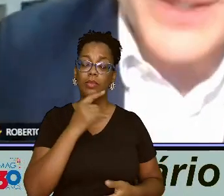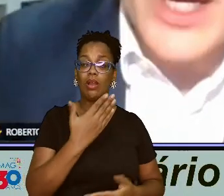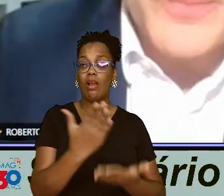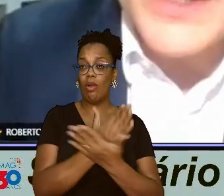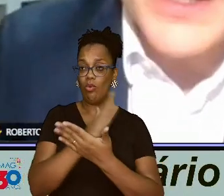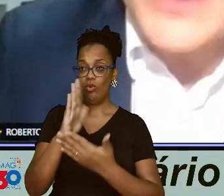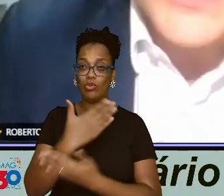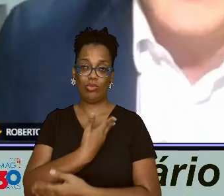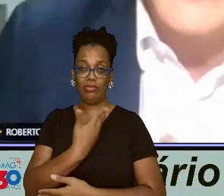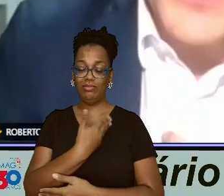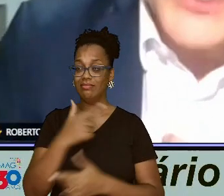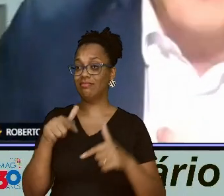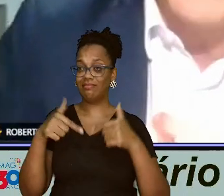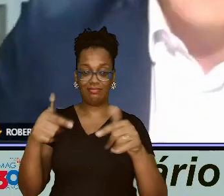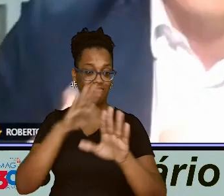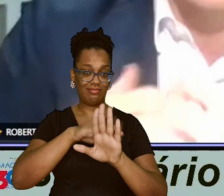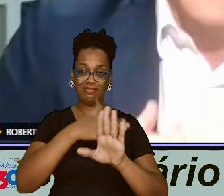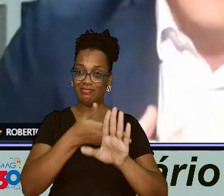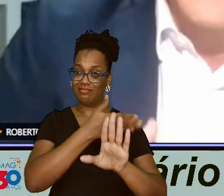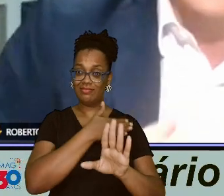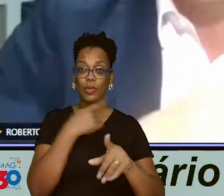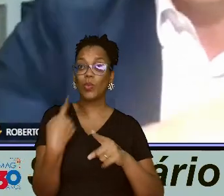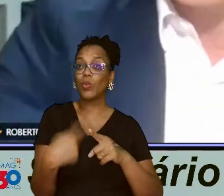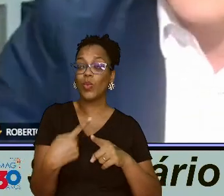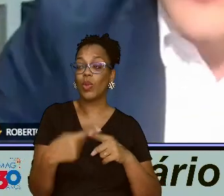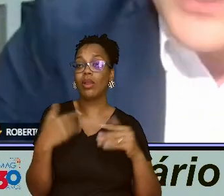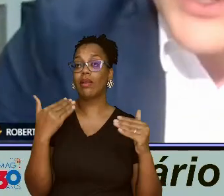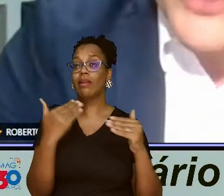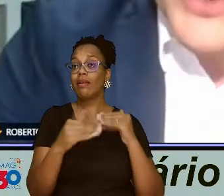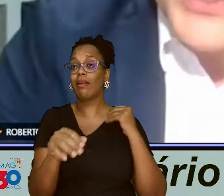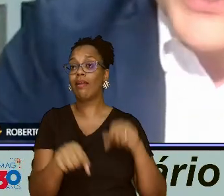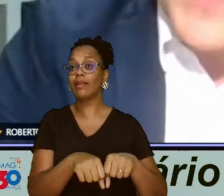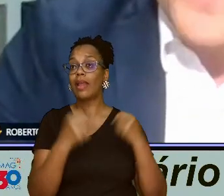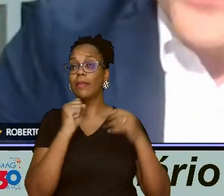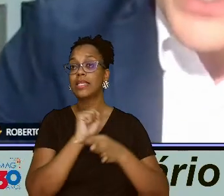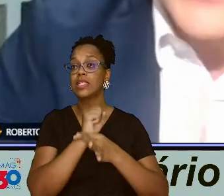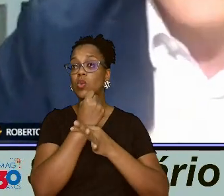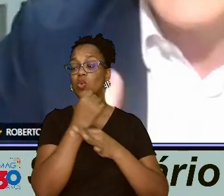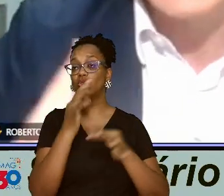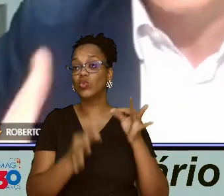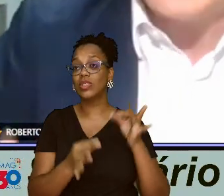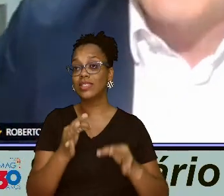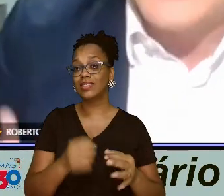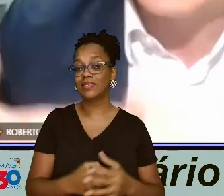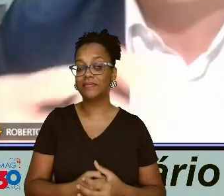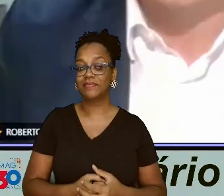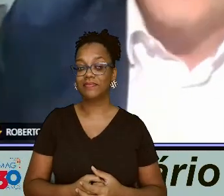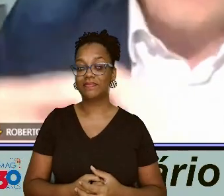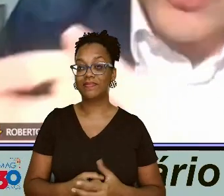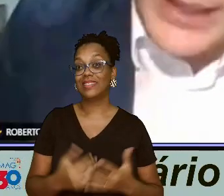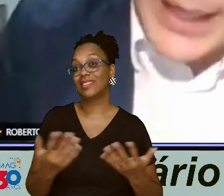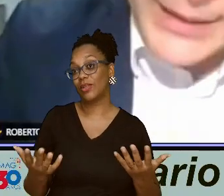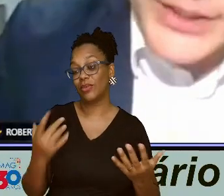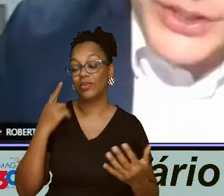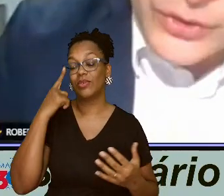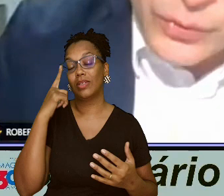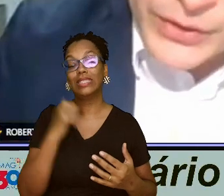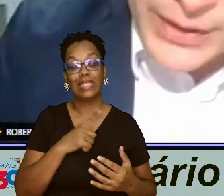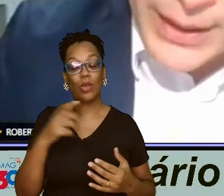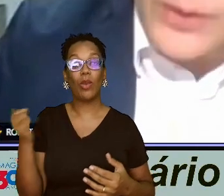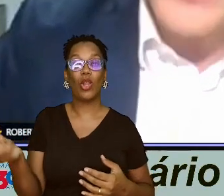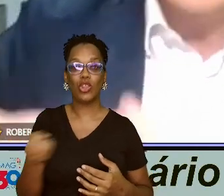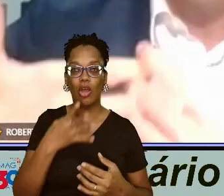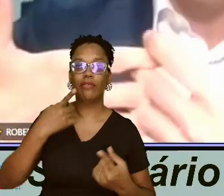não vão aplicar o precedente simplesmente porque ele violaria a segurança jurídica. Então, ou seja, vai ter uma nova rodada